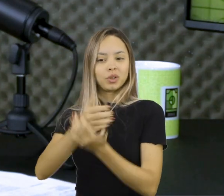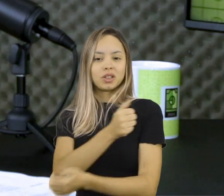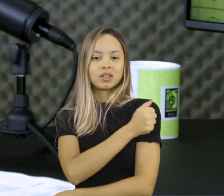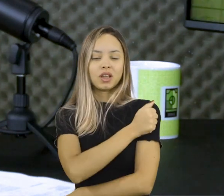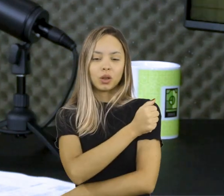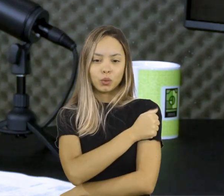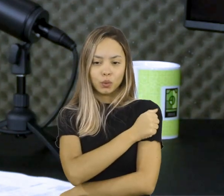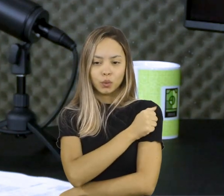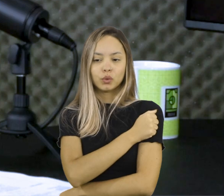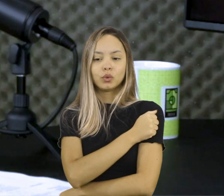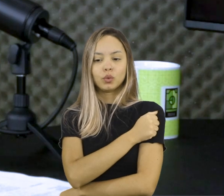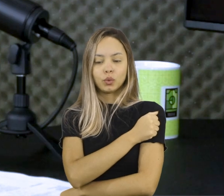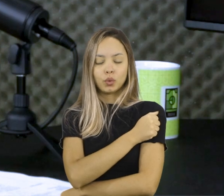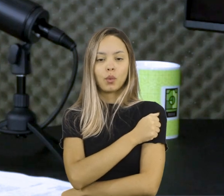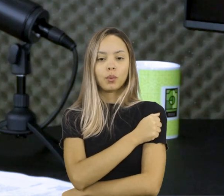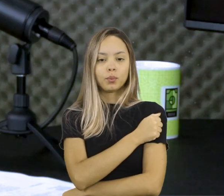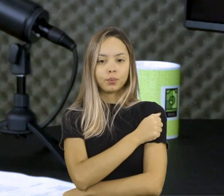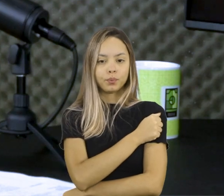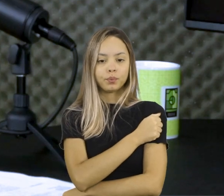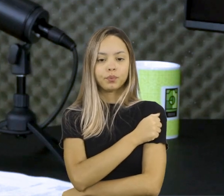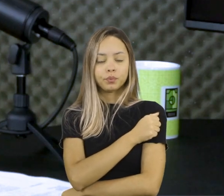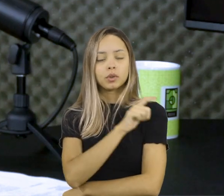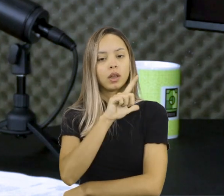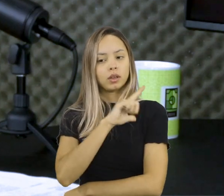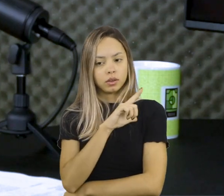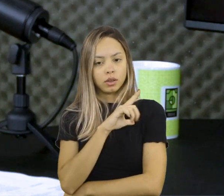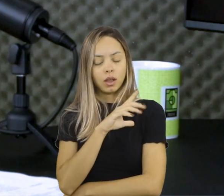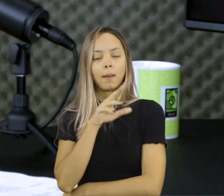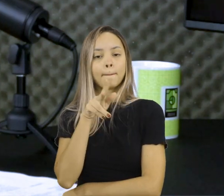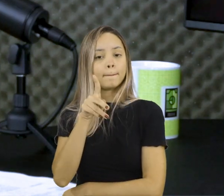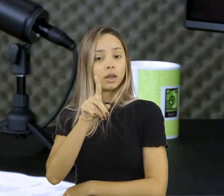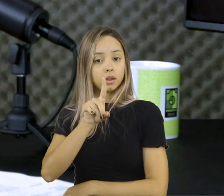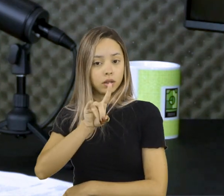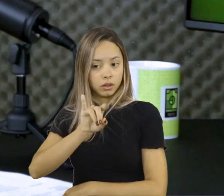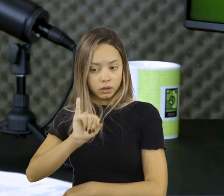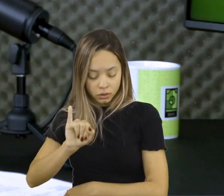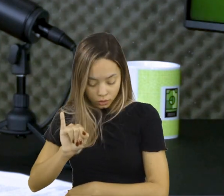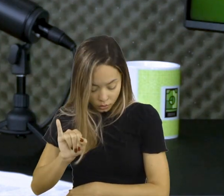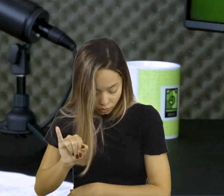histórico com notas seg Segue o PDI segue